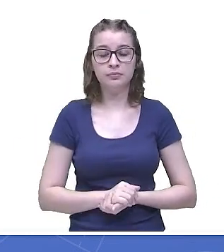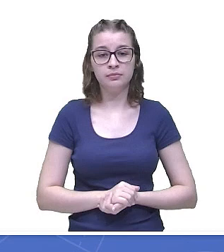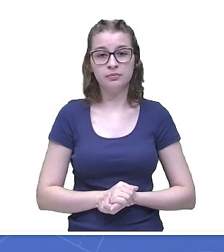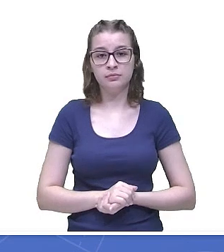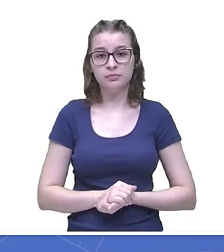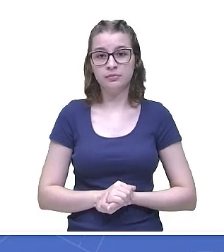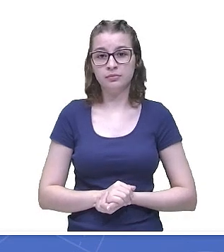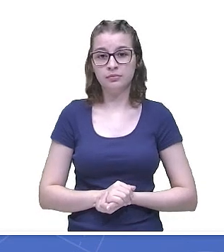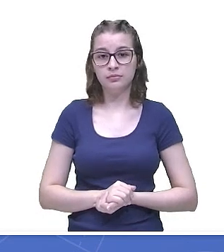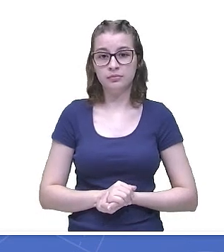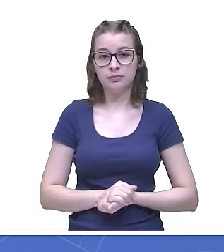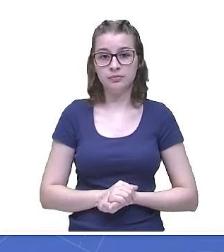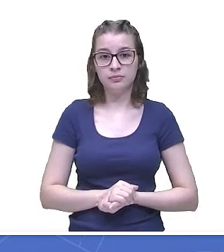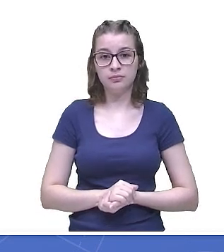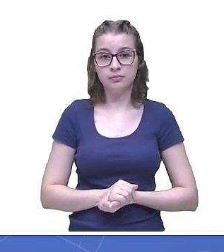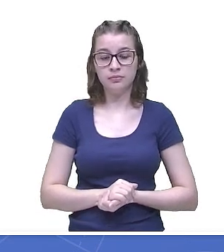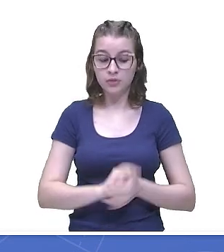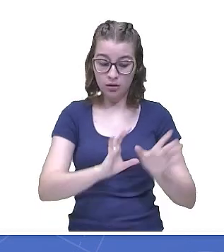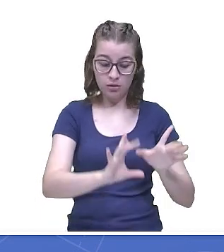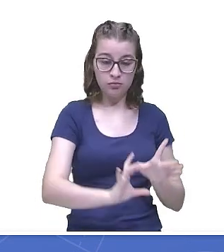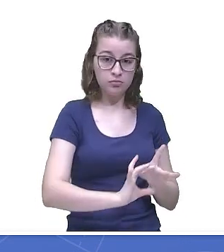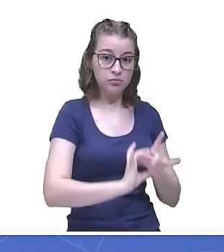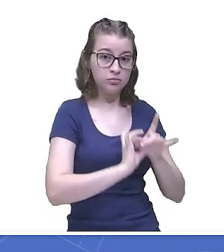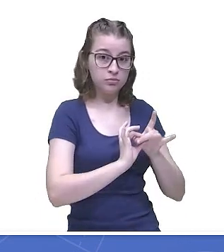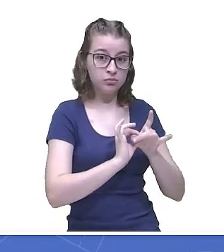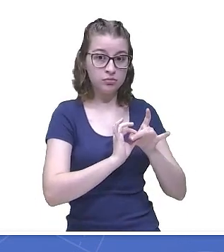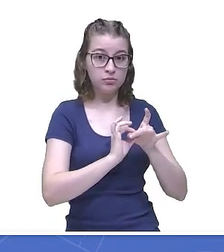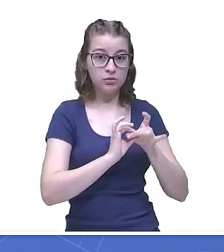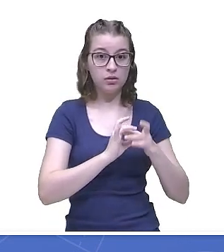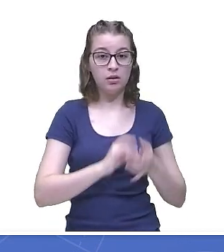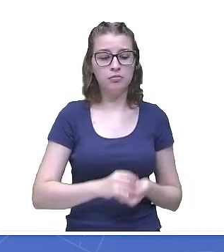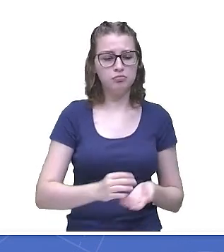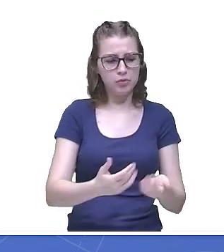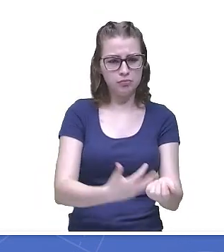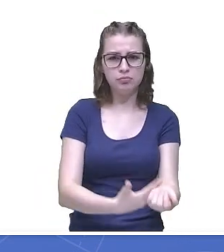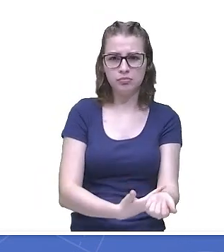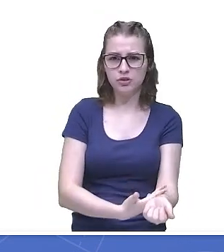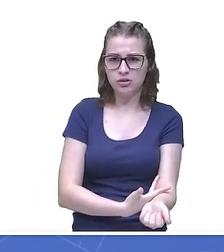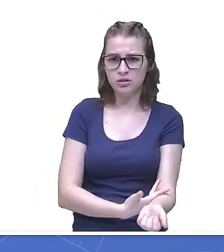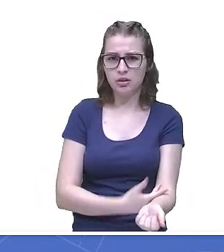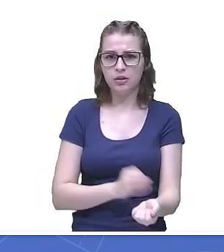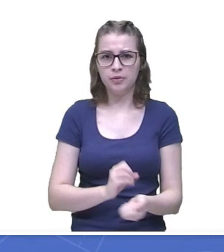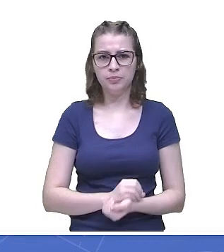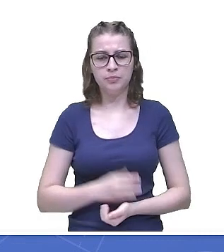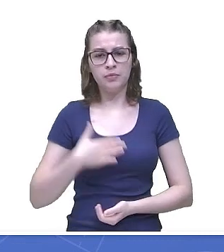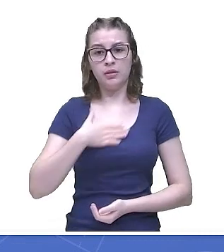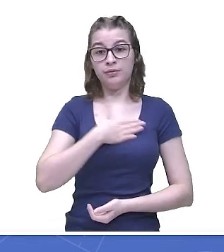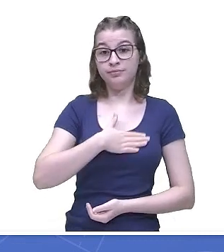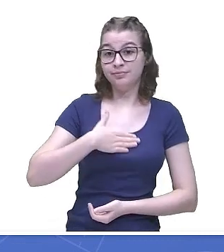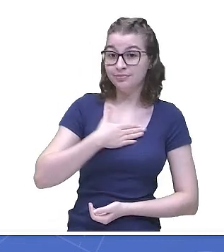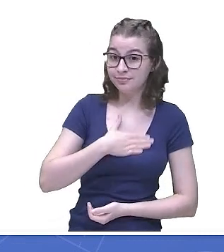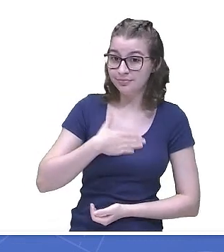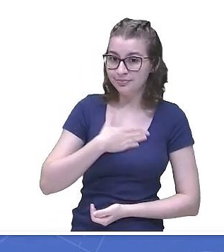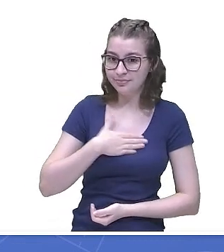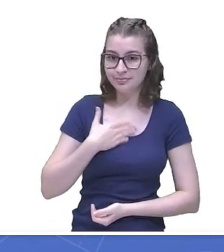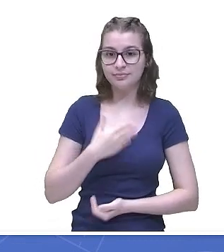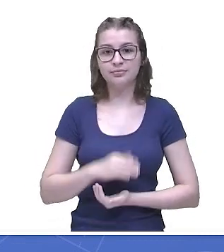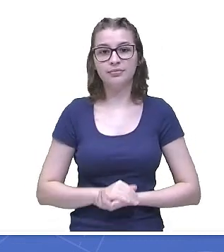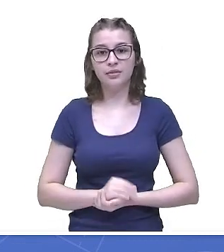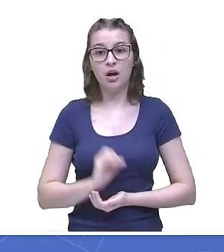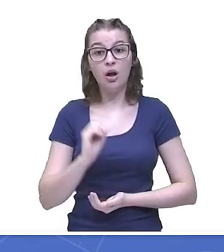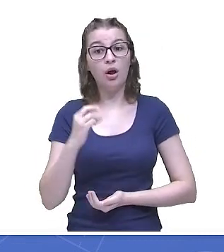A união por laços naturais, por afetividade, ou afinidade, quer dizer, desculpa,